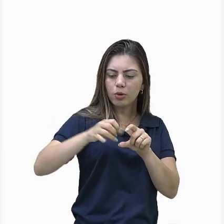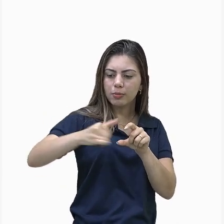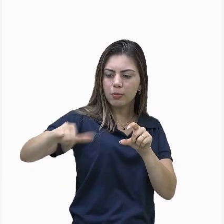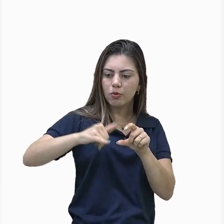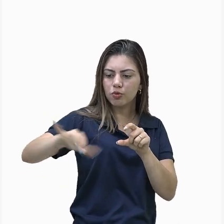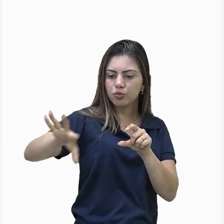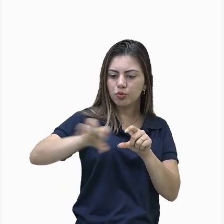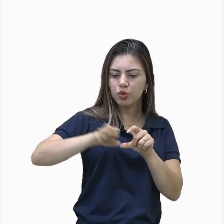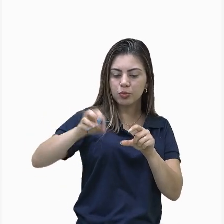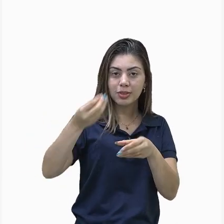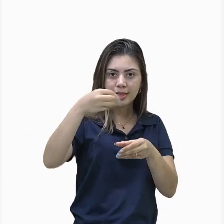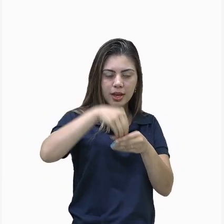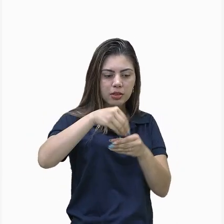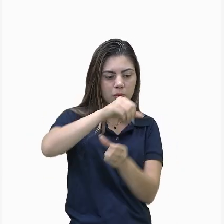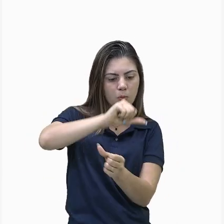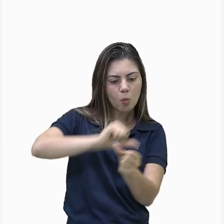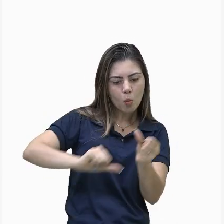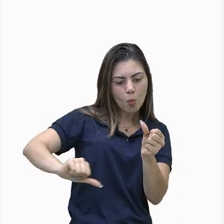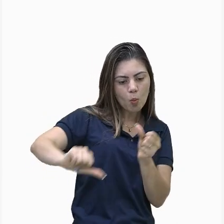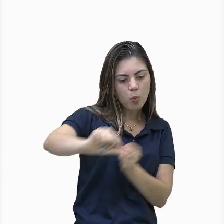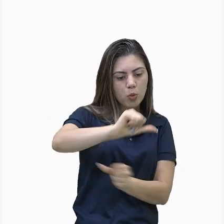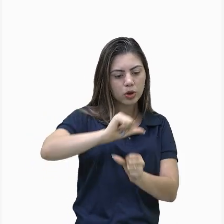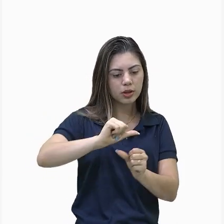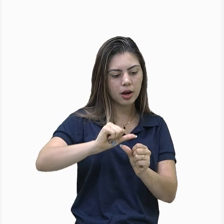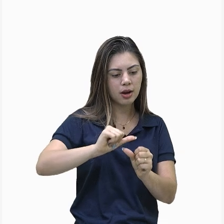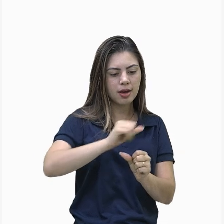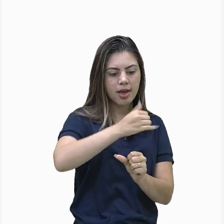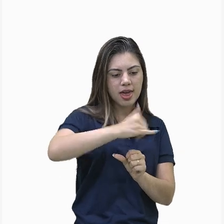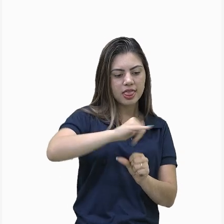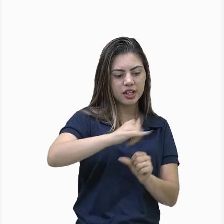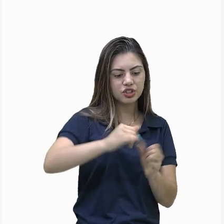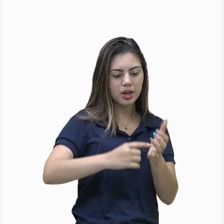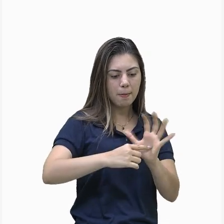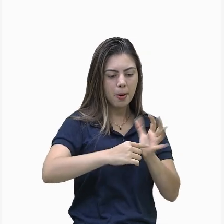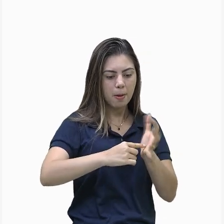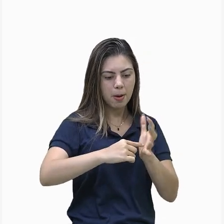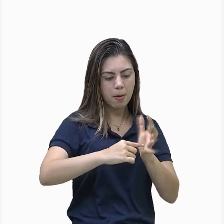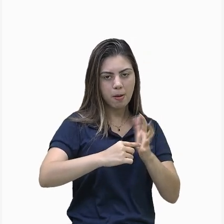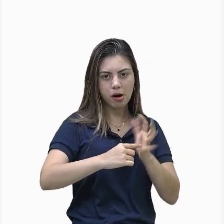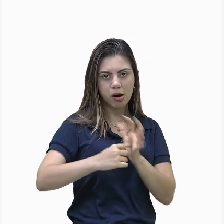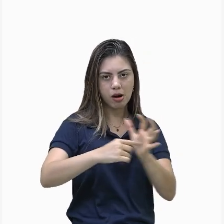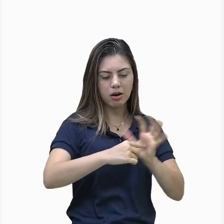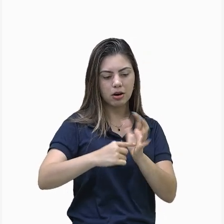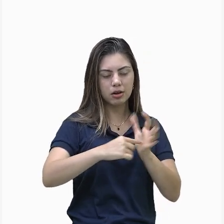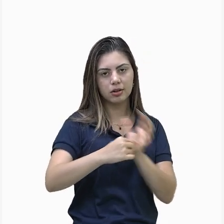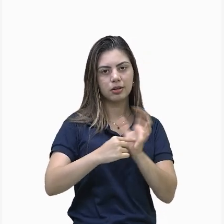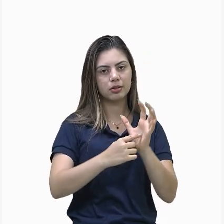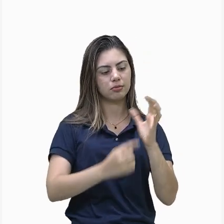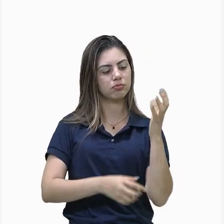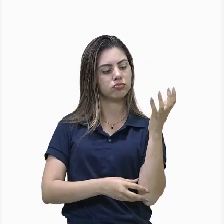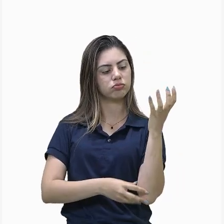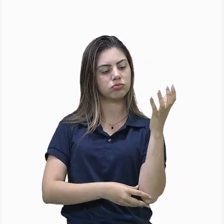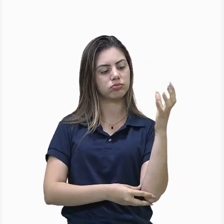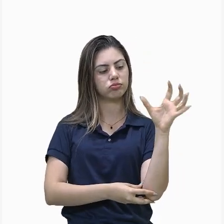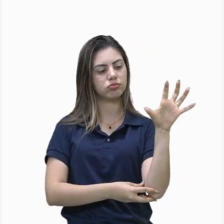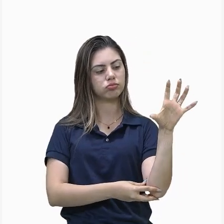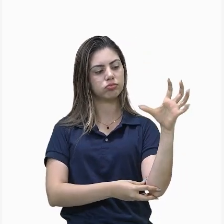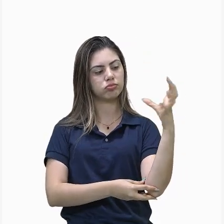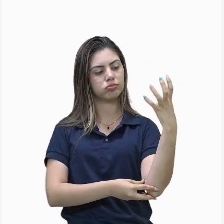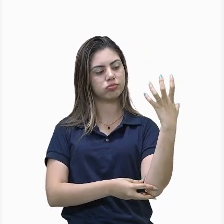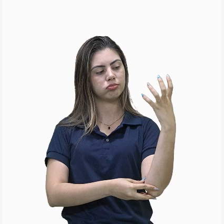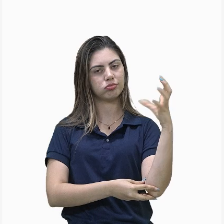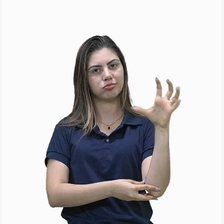recebe em energia de movimento, energia mecânica, que move as pás do aparelho.